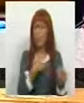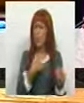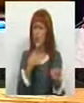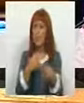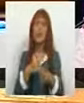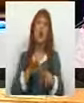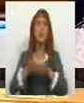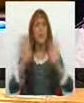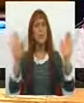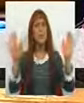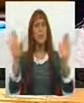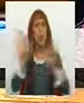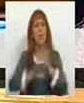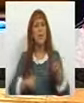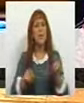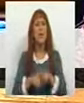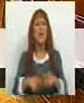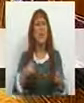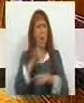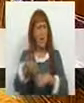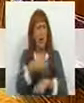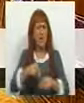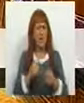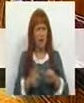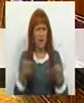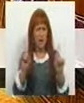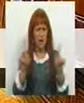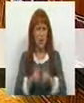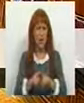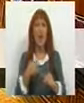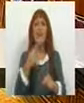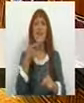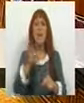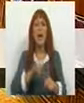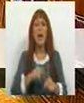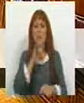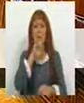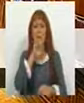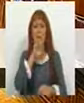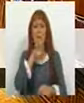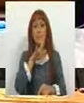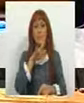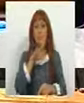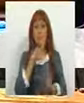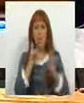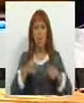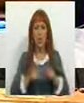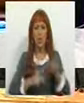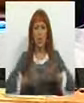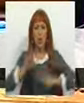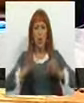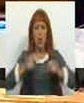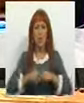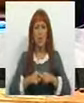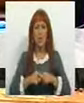perguntaram que não só não cancelámos esse investimento, como até quero dizer mais, o que é espantoso é que tenham lançado uma